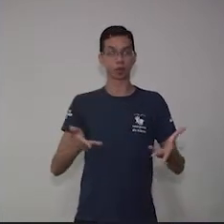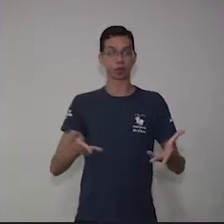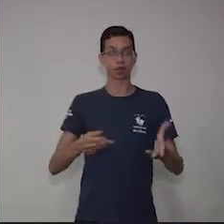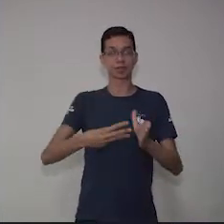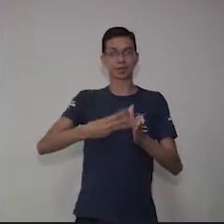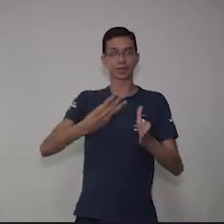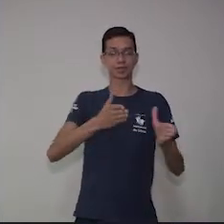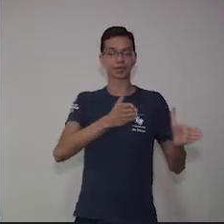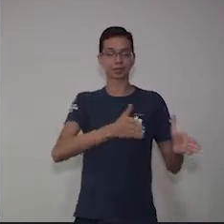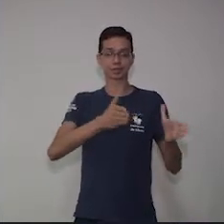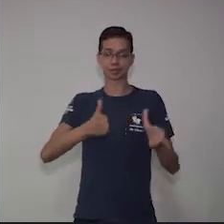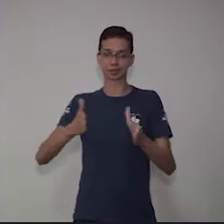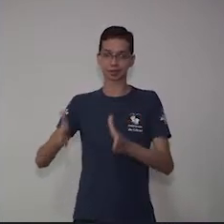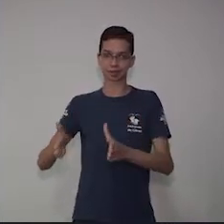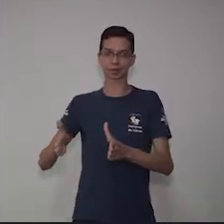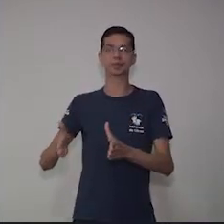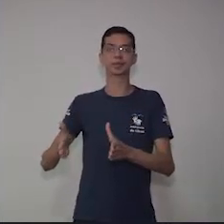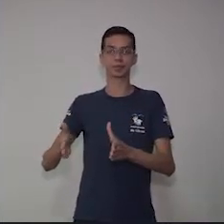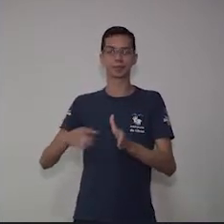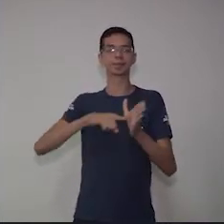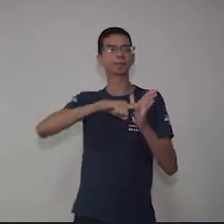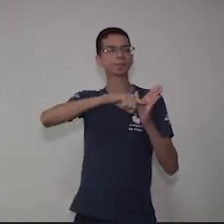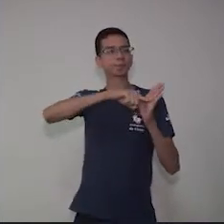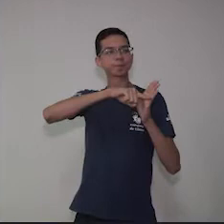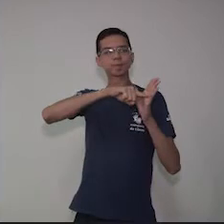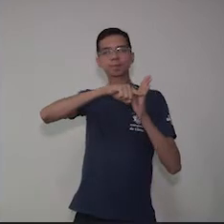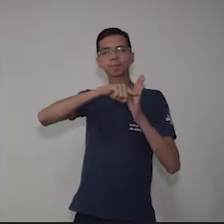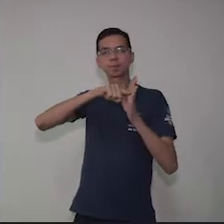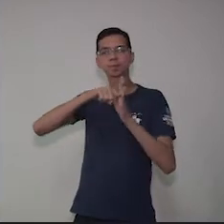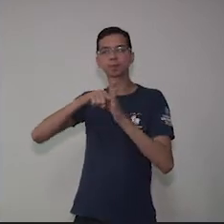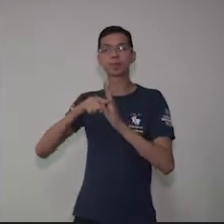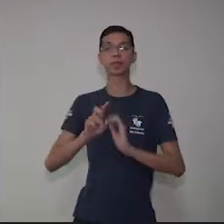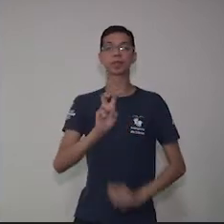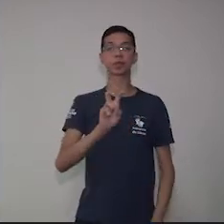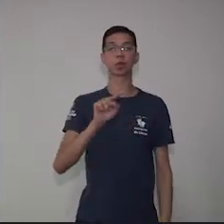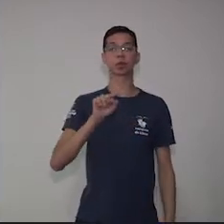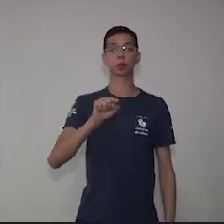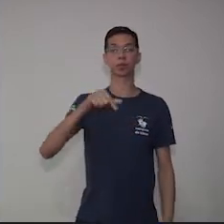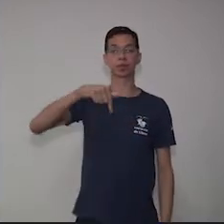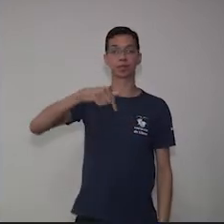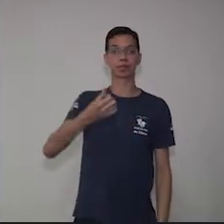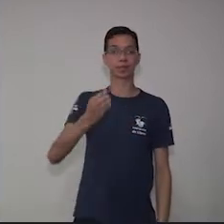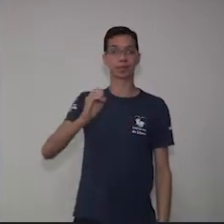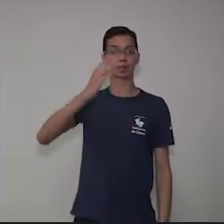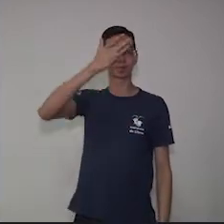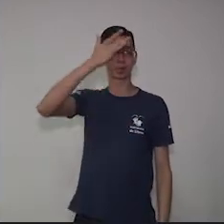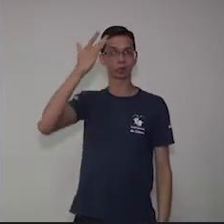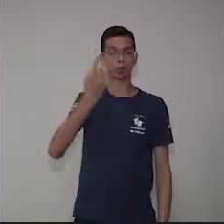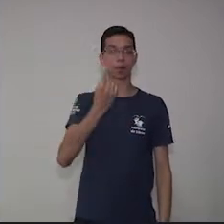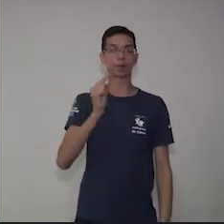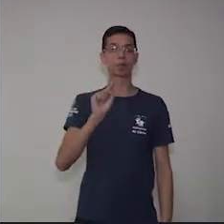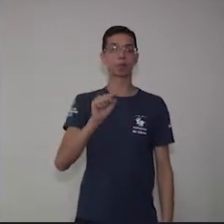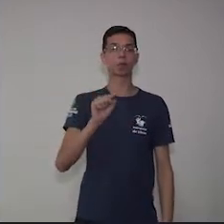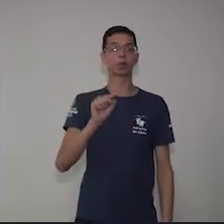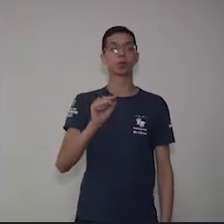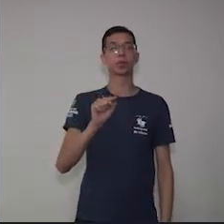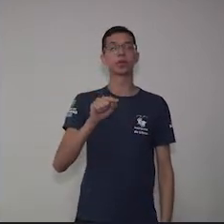coleta que nós fizemos, tendo por base 5.760 pessoas, 1.745